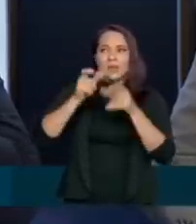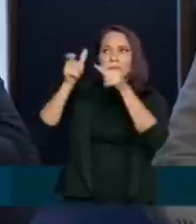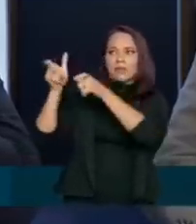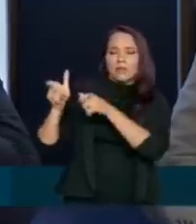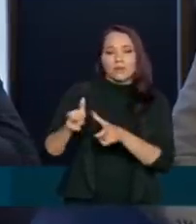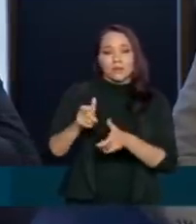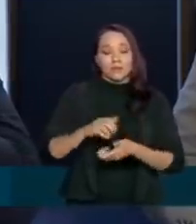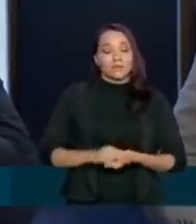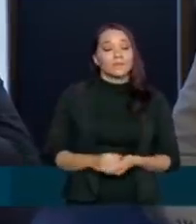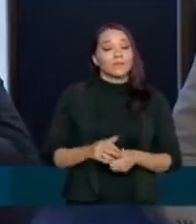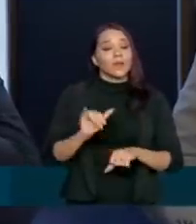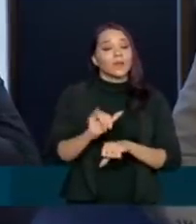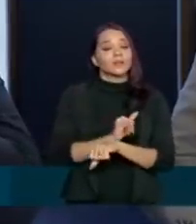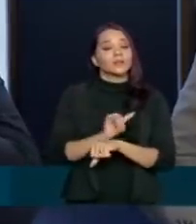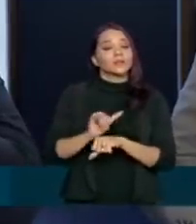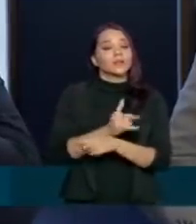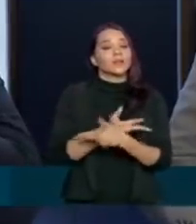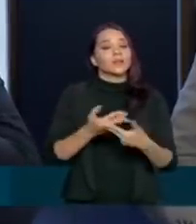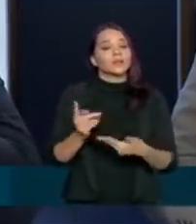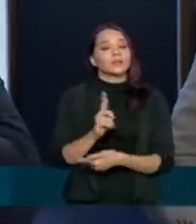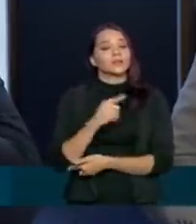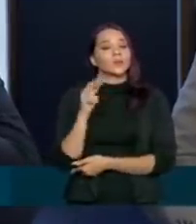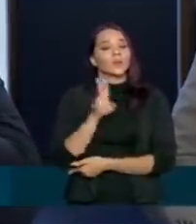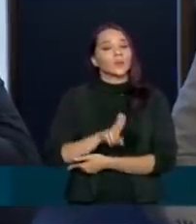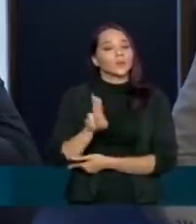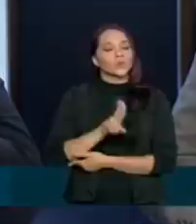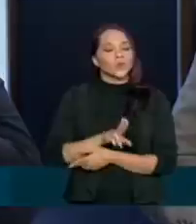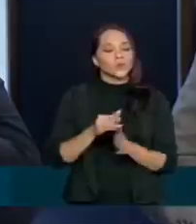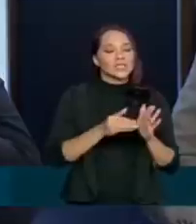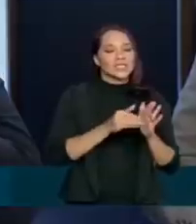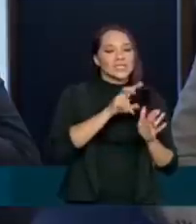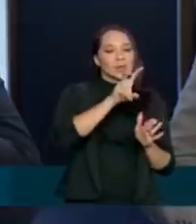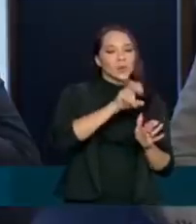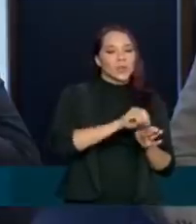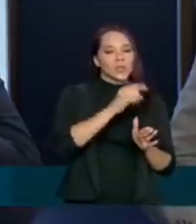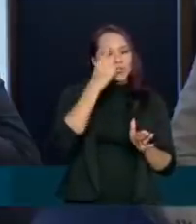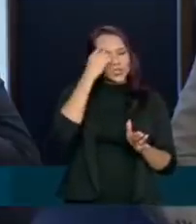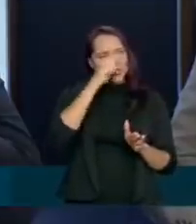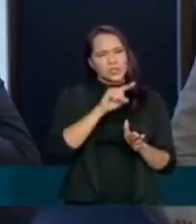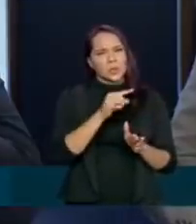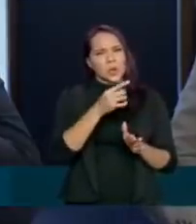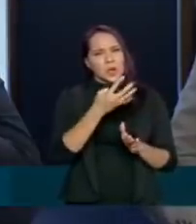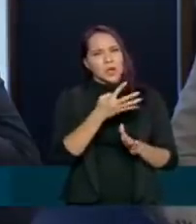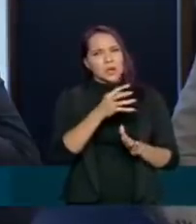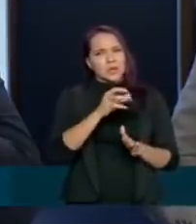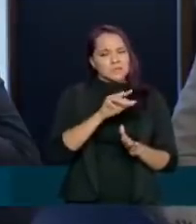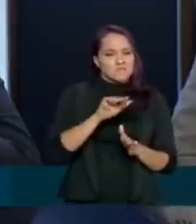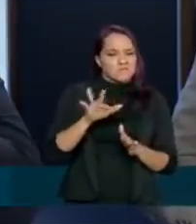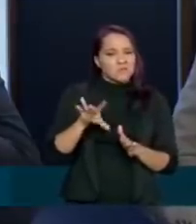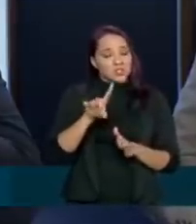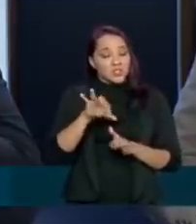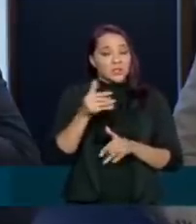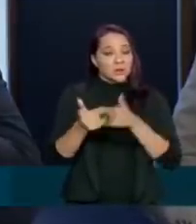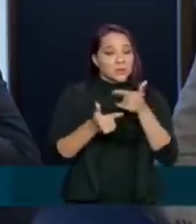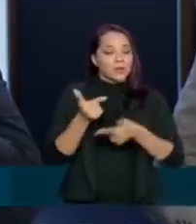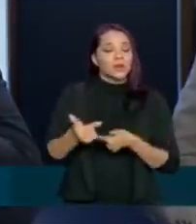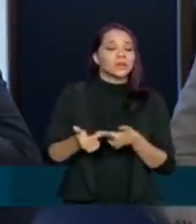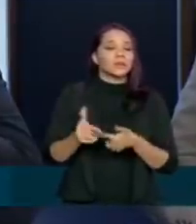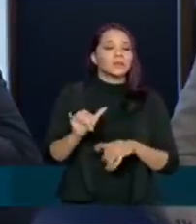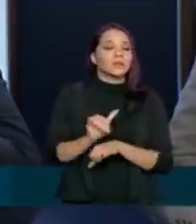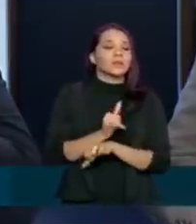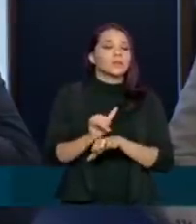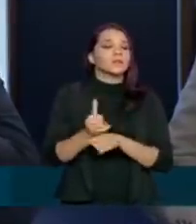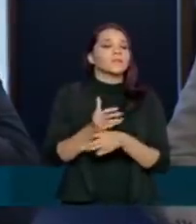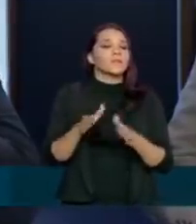nós usamos nesses últimos 50 dias, 40 e poucos dias que nós estamos trabalhando, ela foi de